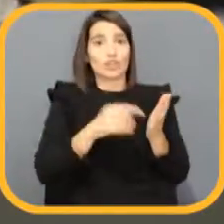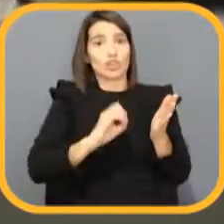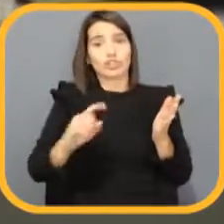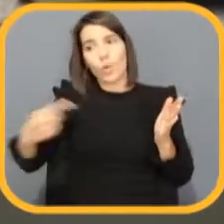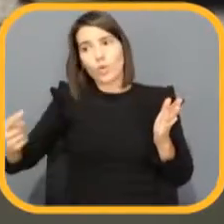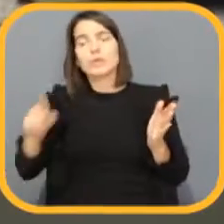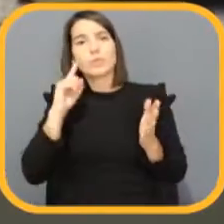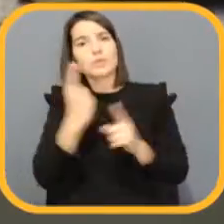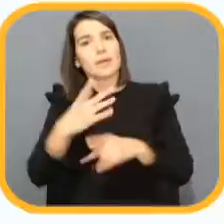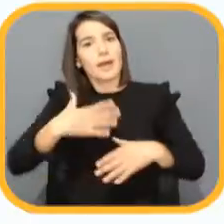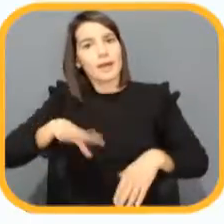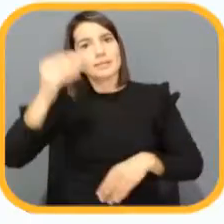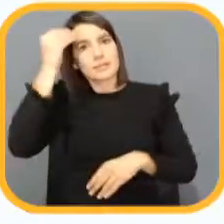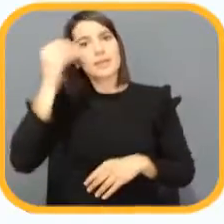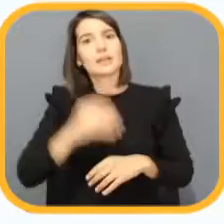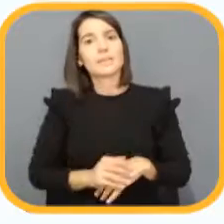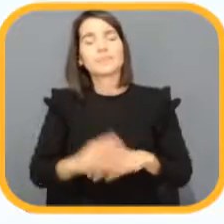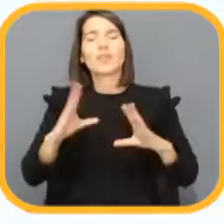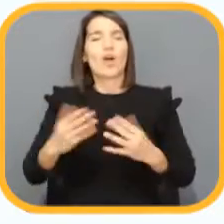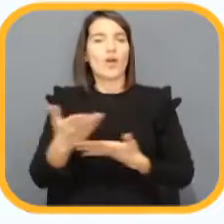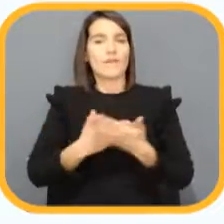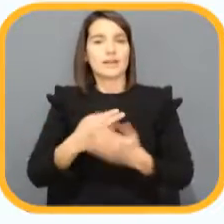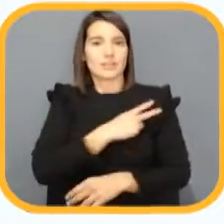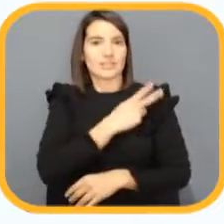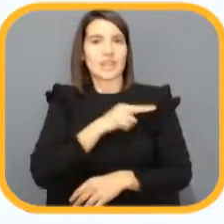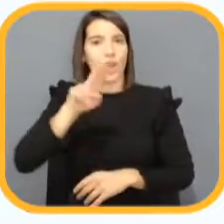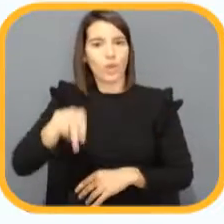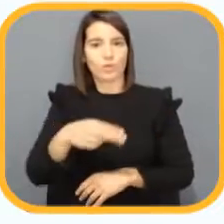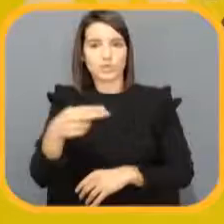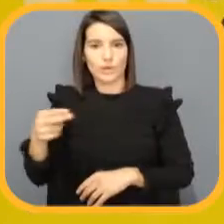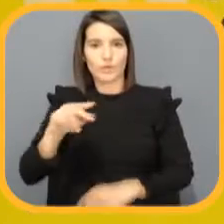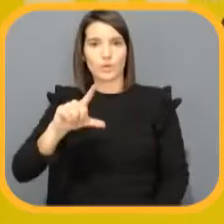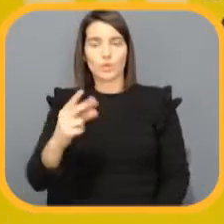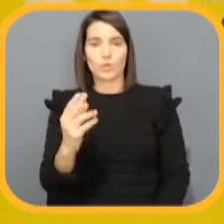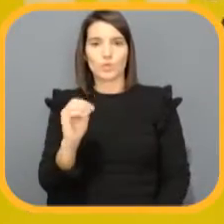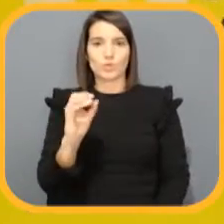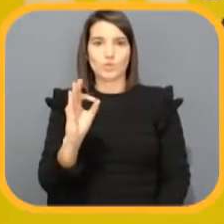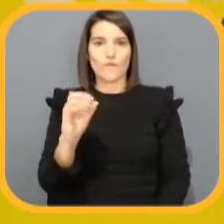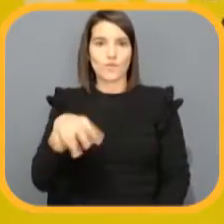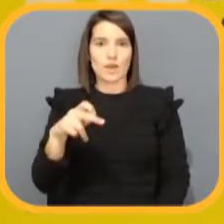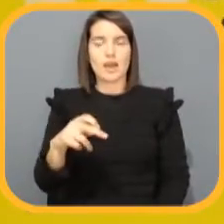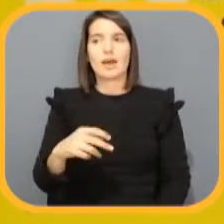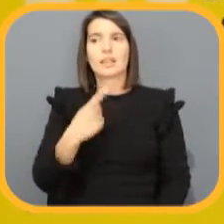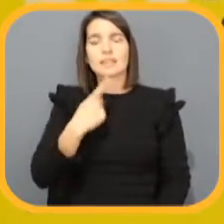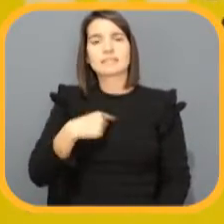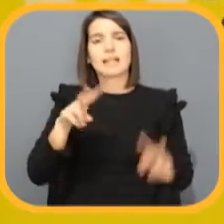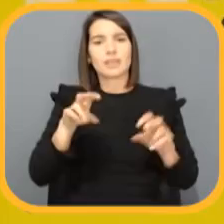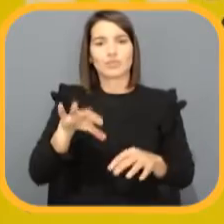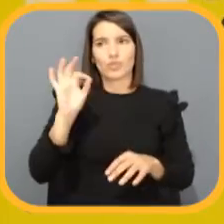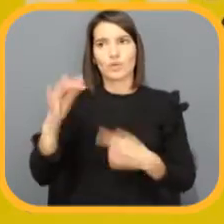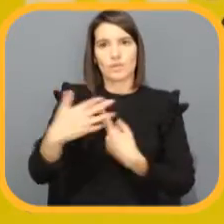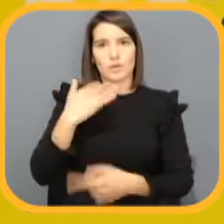influenciar pelos temas que escolhemos por vermos que a nossa audiência gosta mais de determinados temas. E isso não acontece. Na verdade, o que acontece são